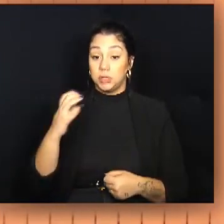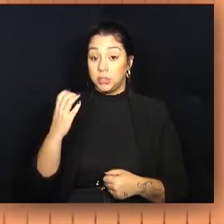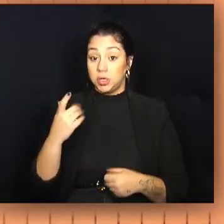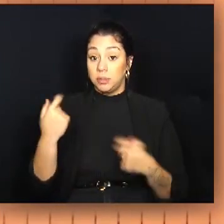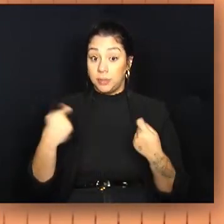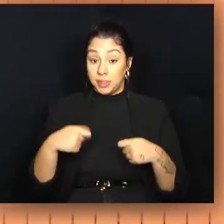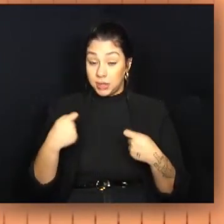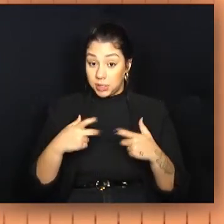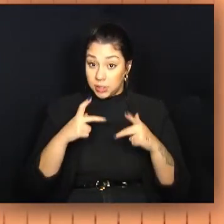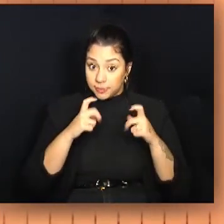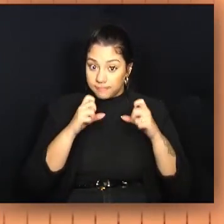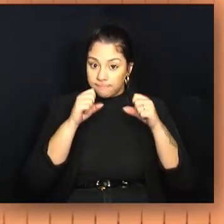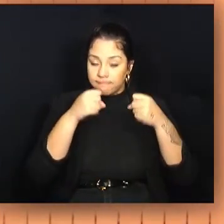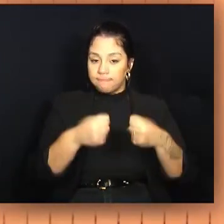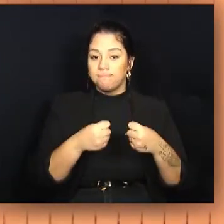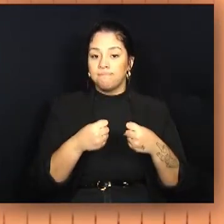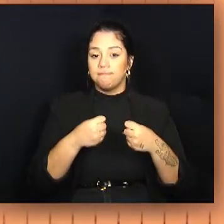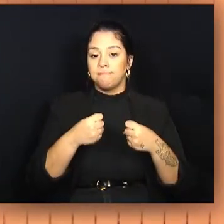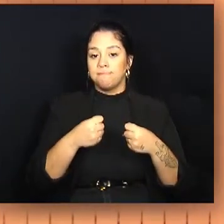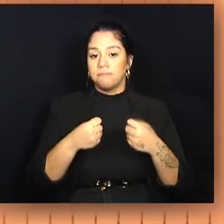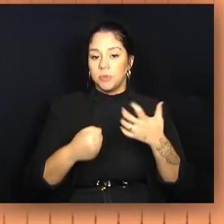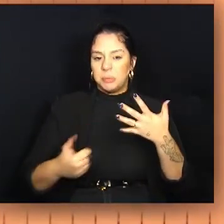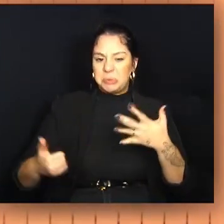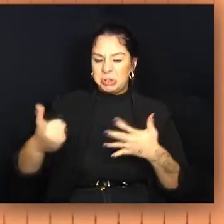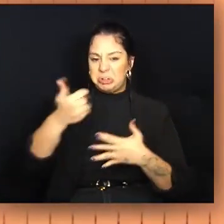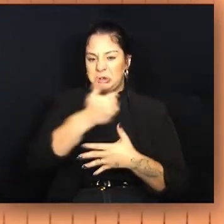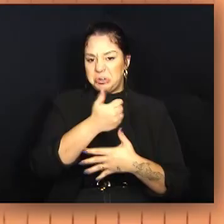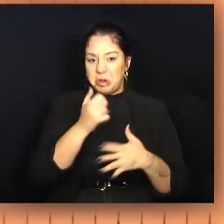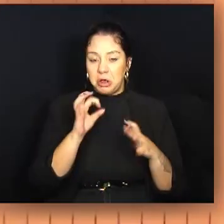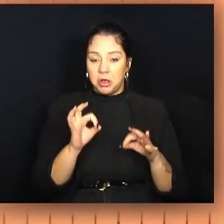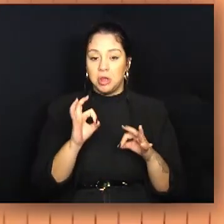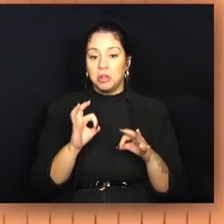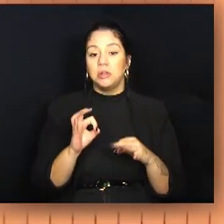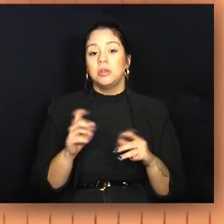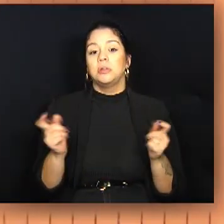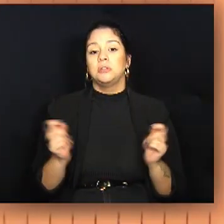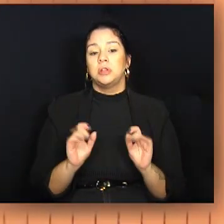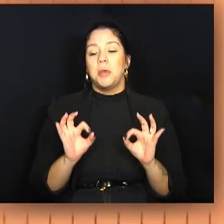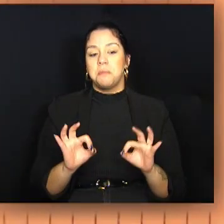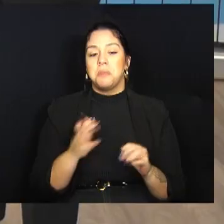fortalecida, retomada, prestigiada, o quanto mais possível, né?